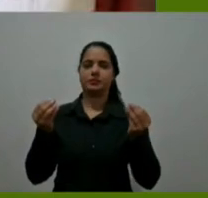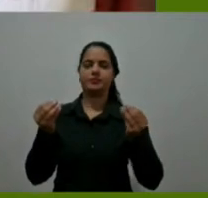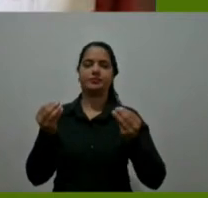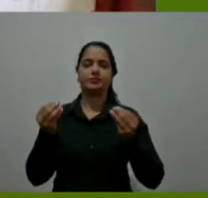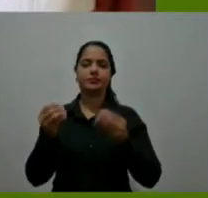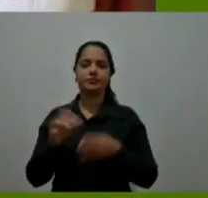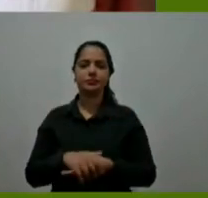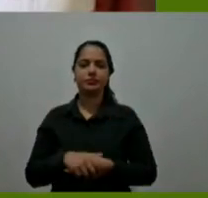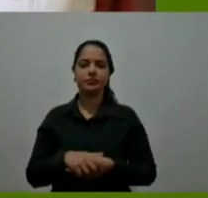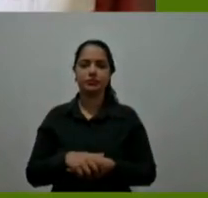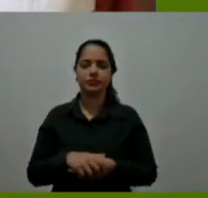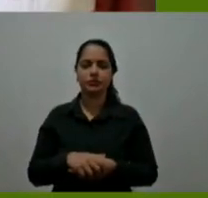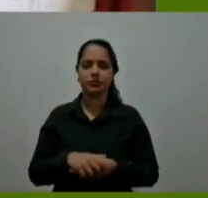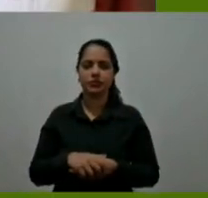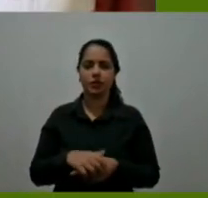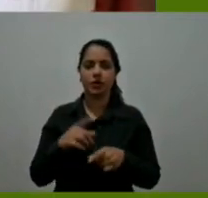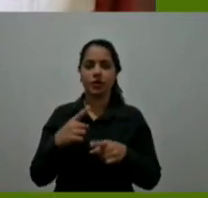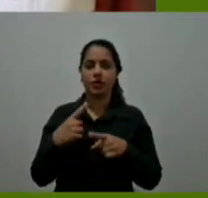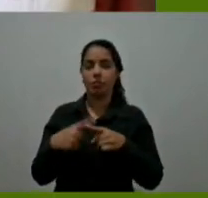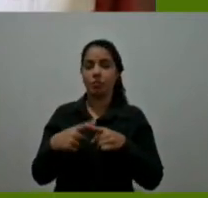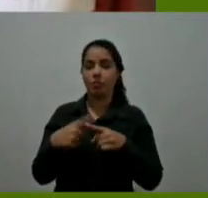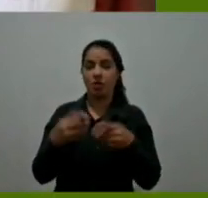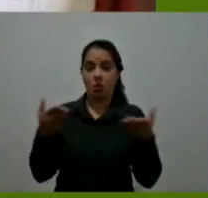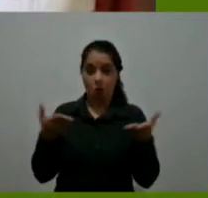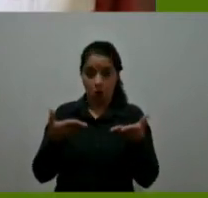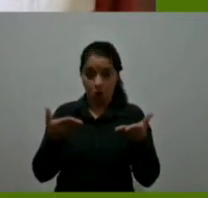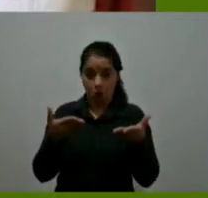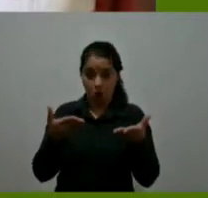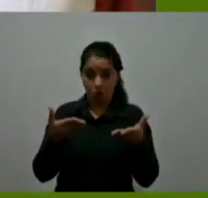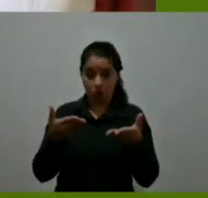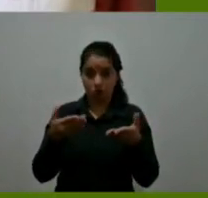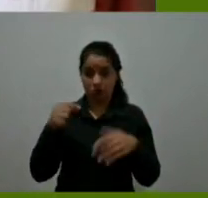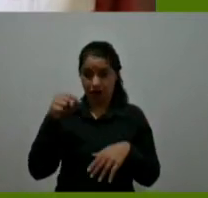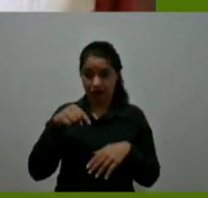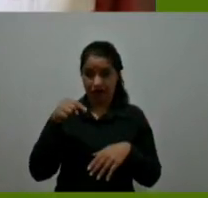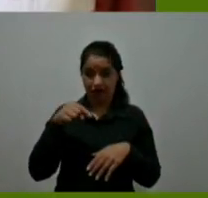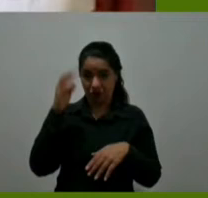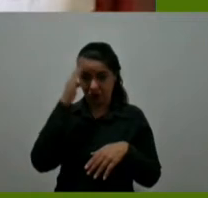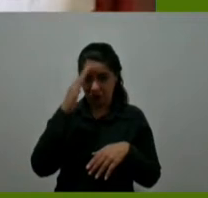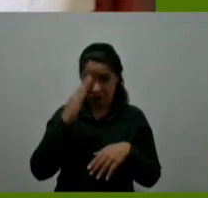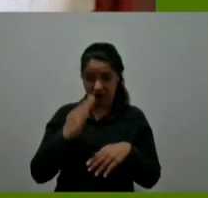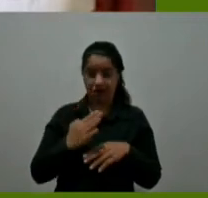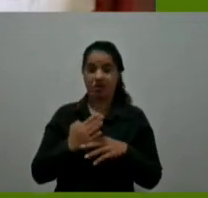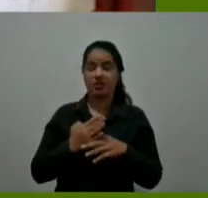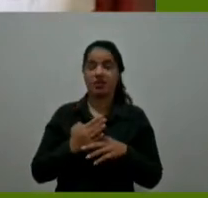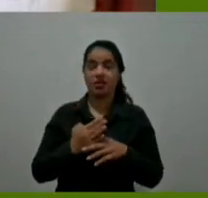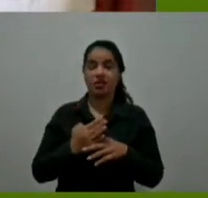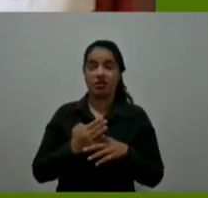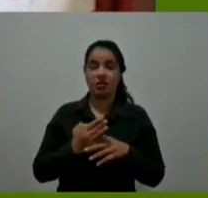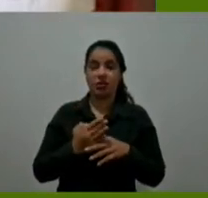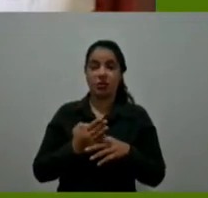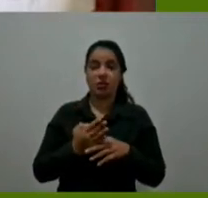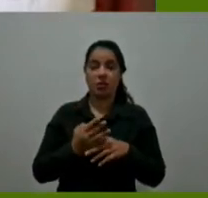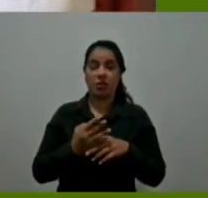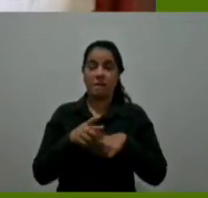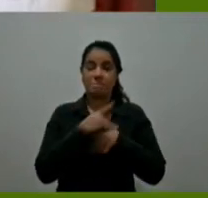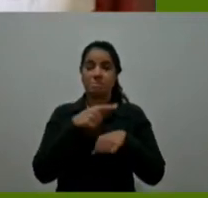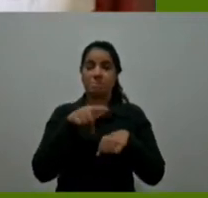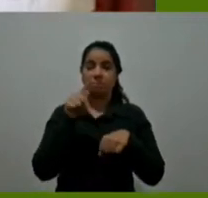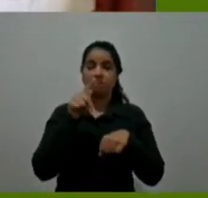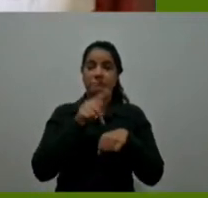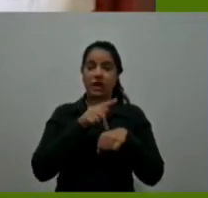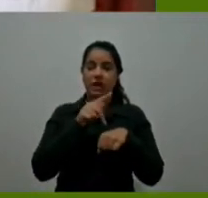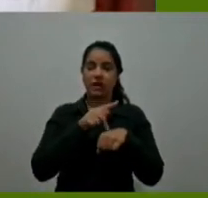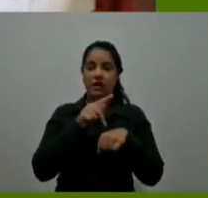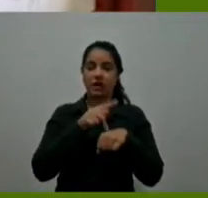o contrário do que é hoje no Brasil. É conhecido aqui na Europa que o Brasil é o país que utiliza a maior quantidade